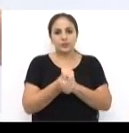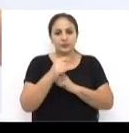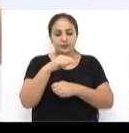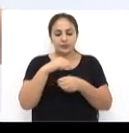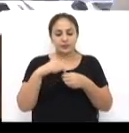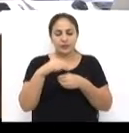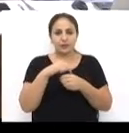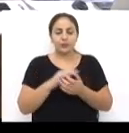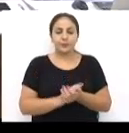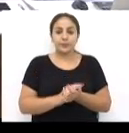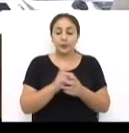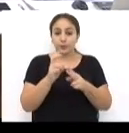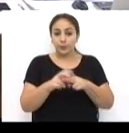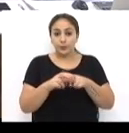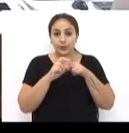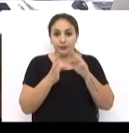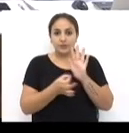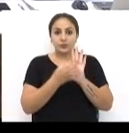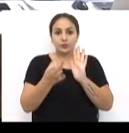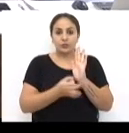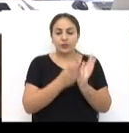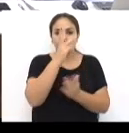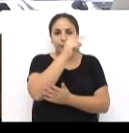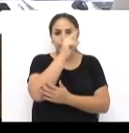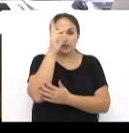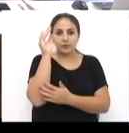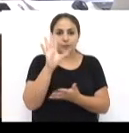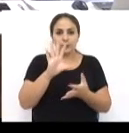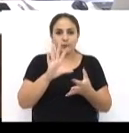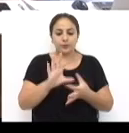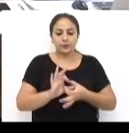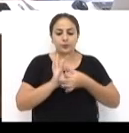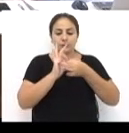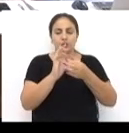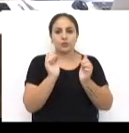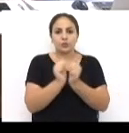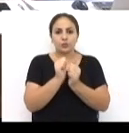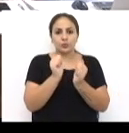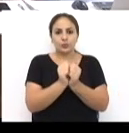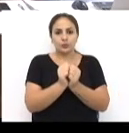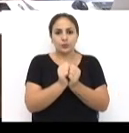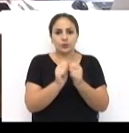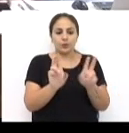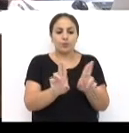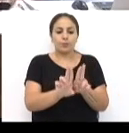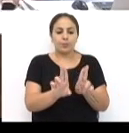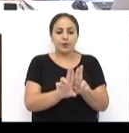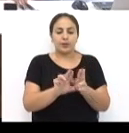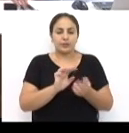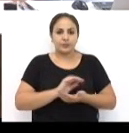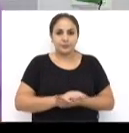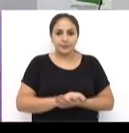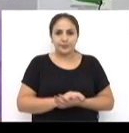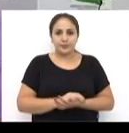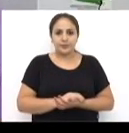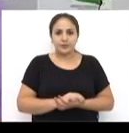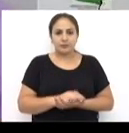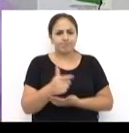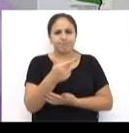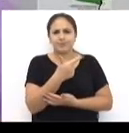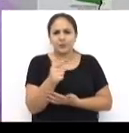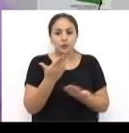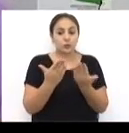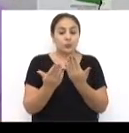da cidade. Para isso, ele sugere que o município firme uma parceria com a Universidade de Passo Fundo. Sem sombra